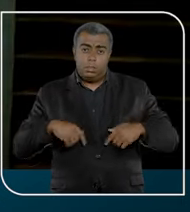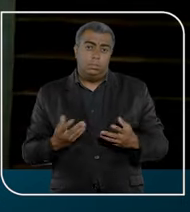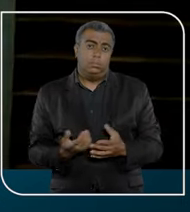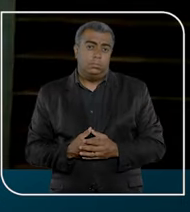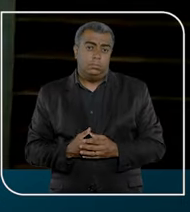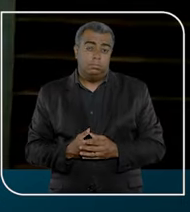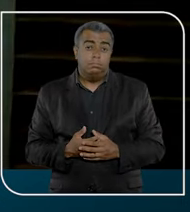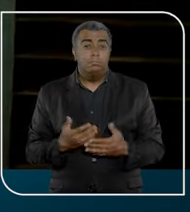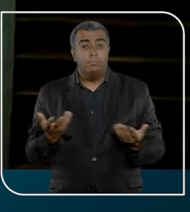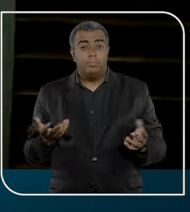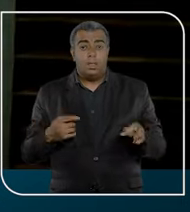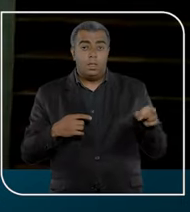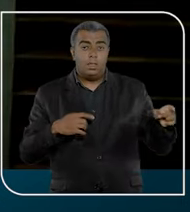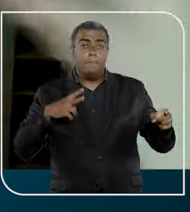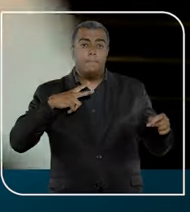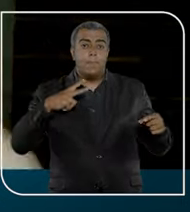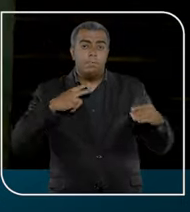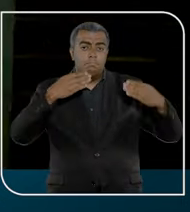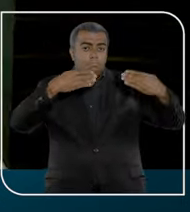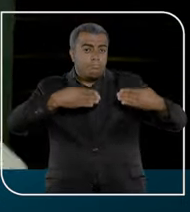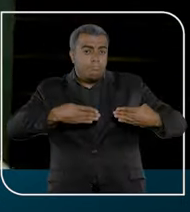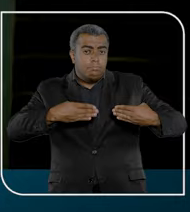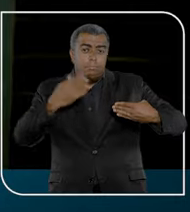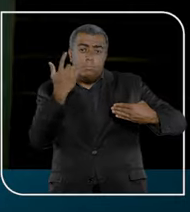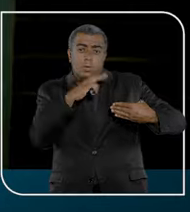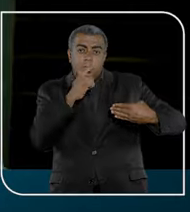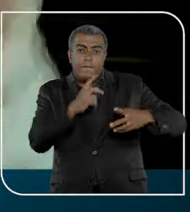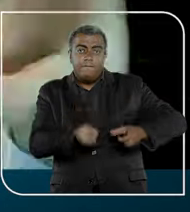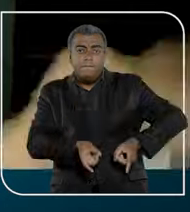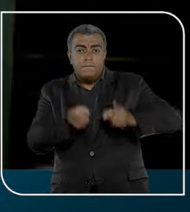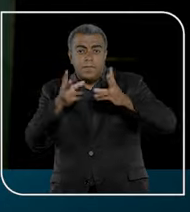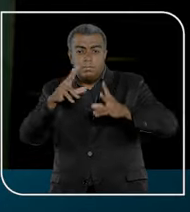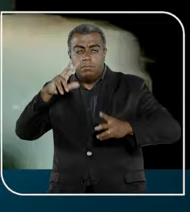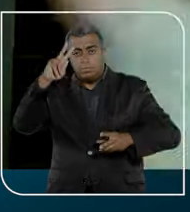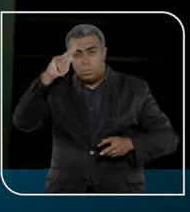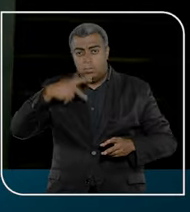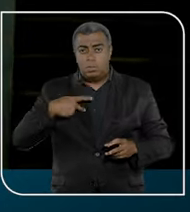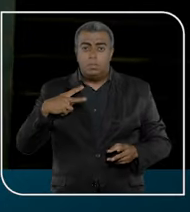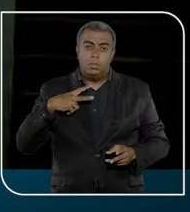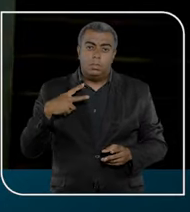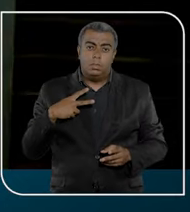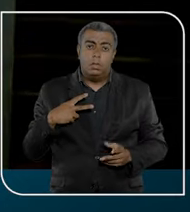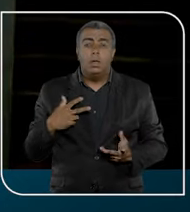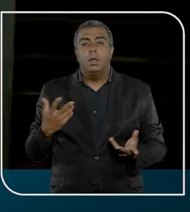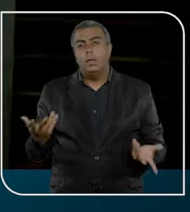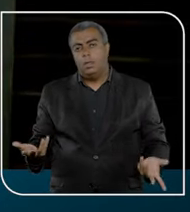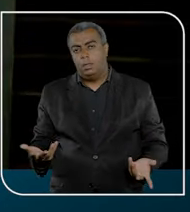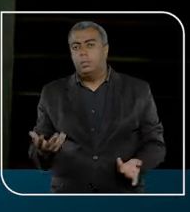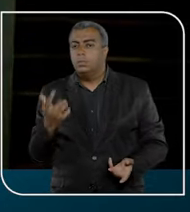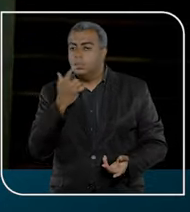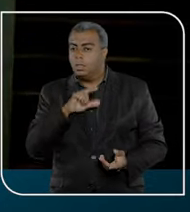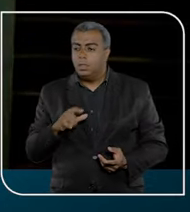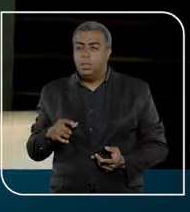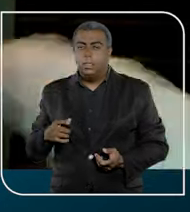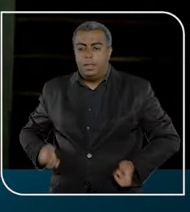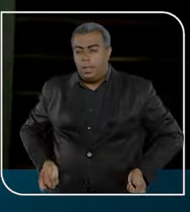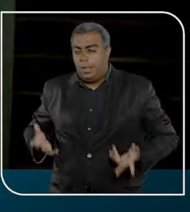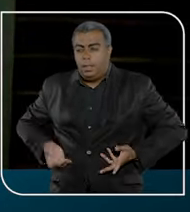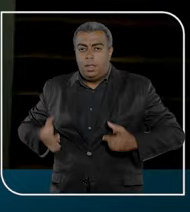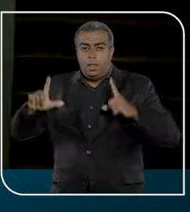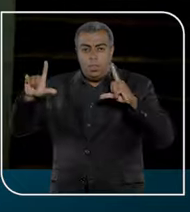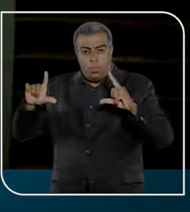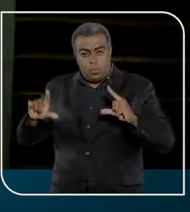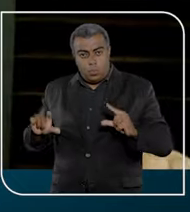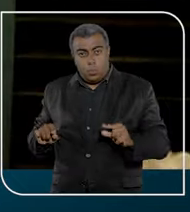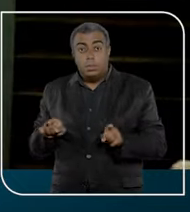você permite que os próprios particulares façam a alienação. Isso muitas vezes traz menos